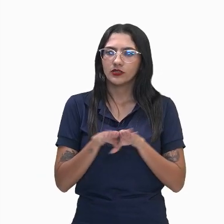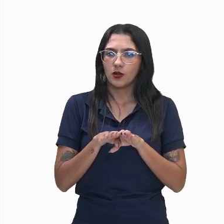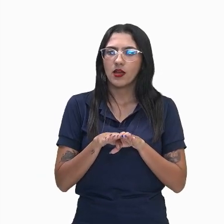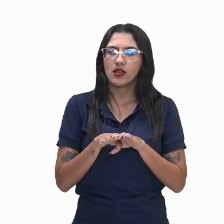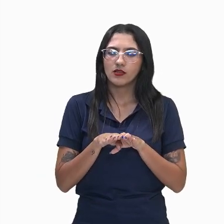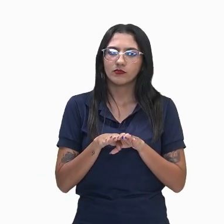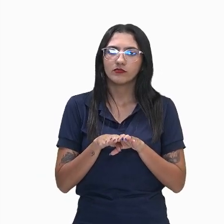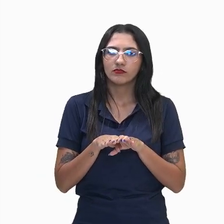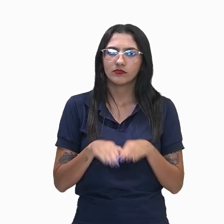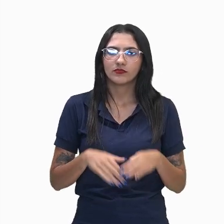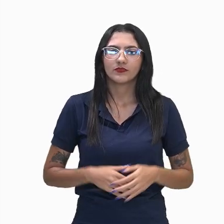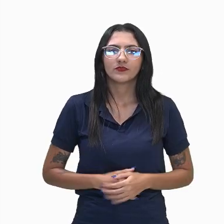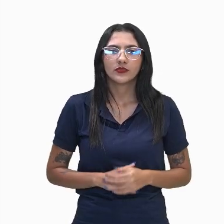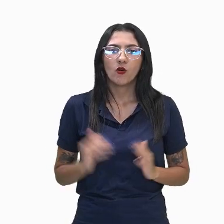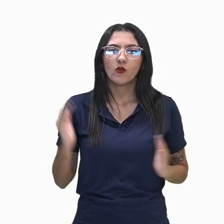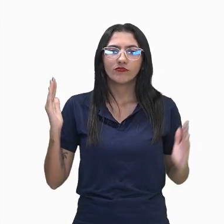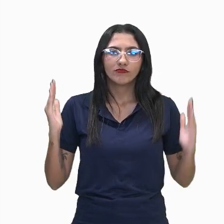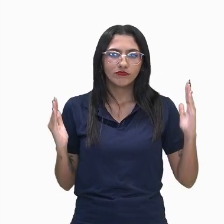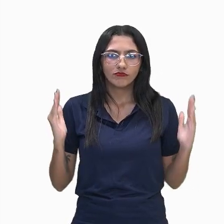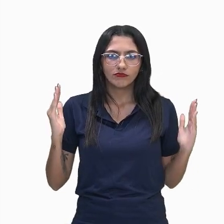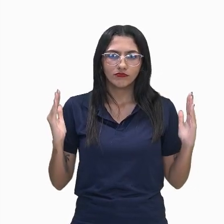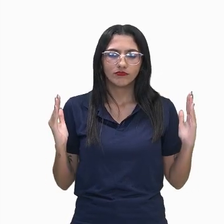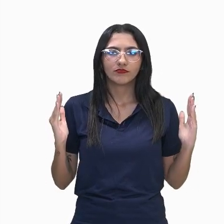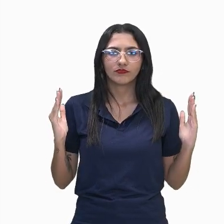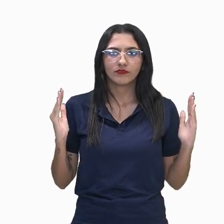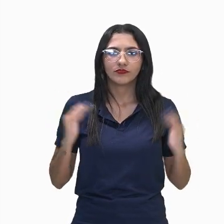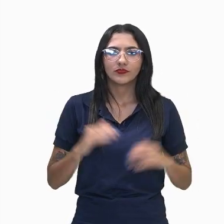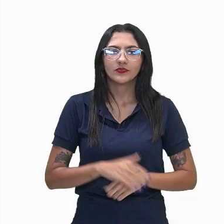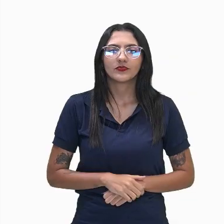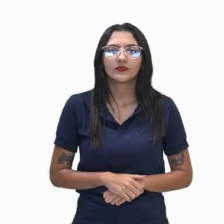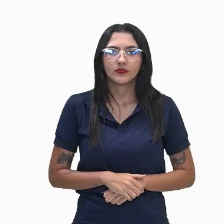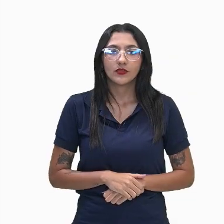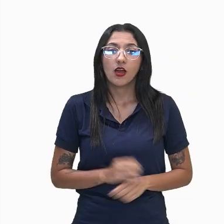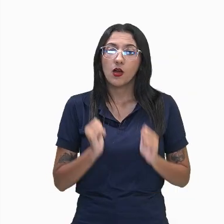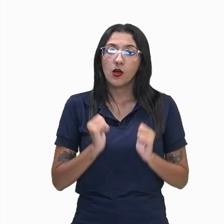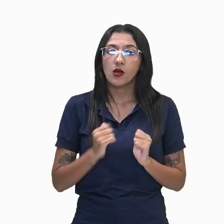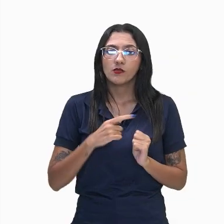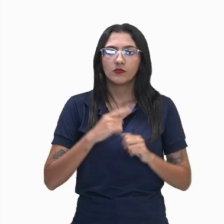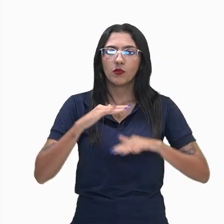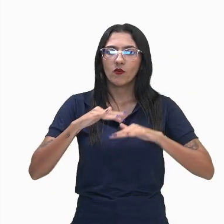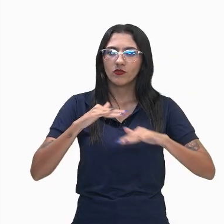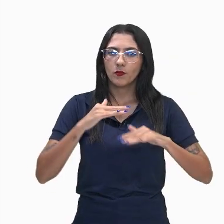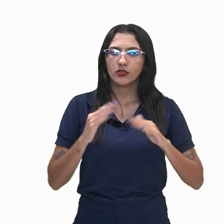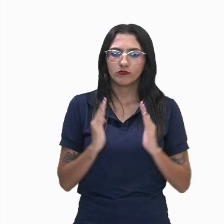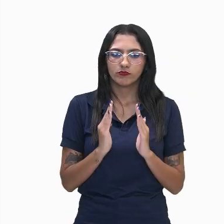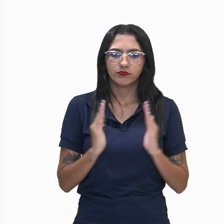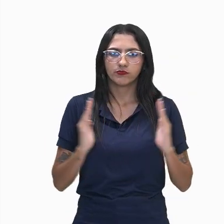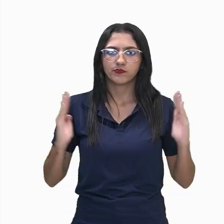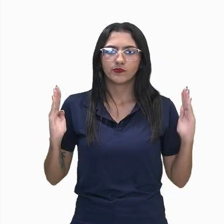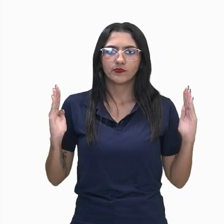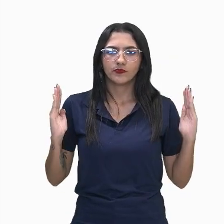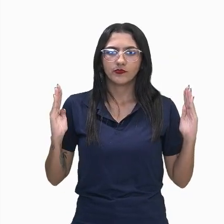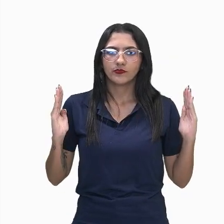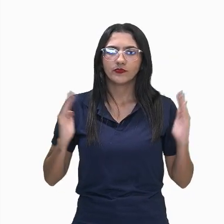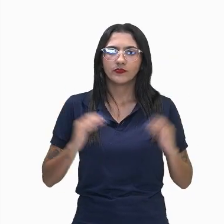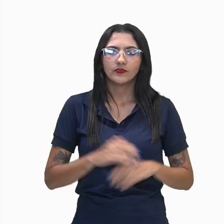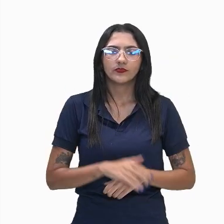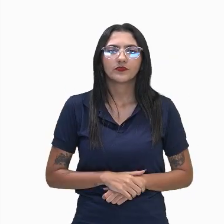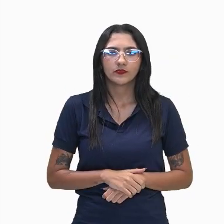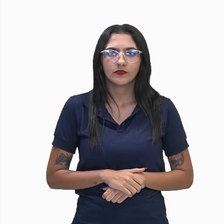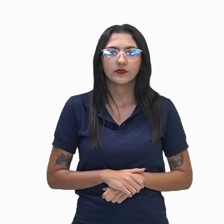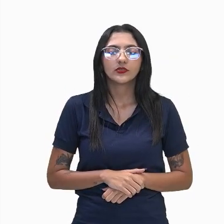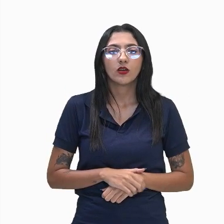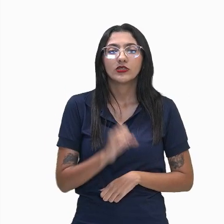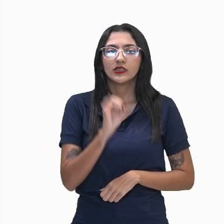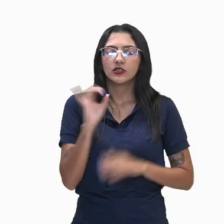corpo. Então, ele coloca na linha do ombro. Ele está afastando, ele está fazendo uma abdução. Quando ele está